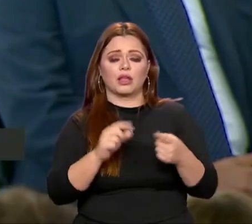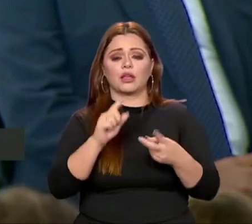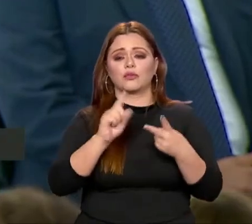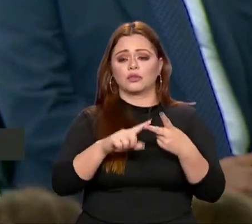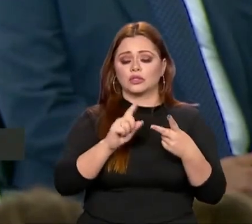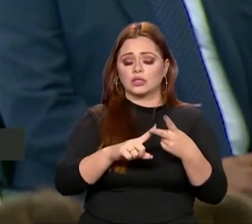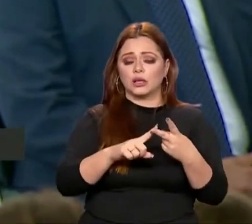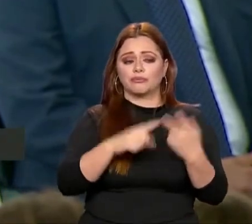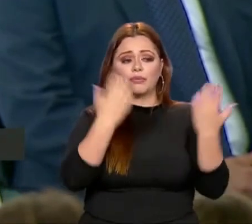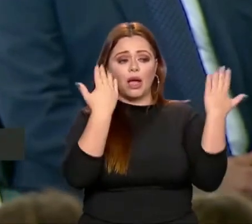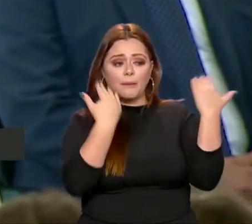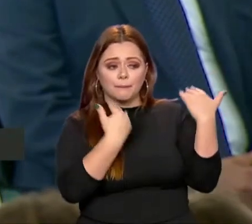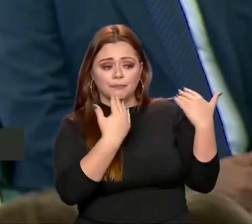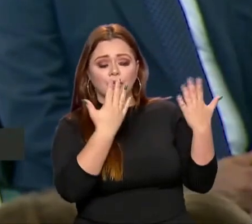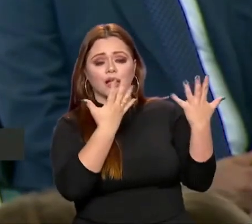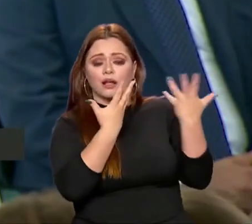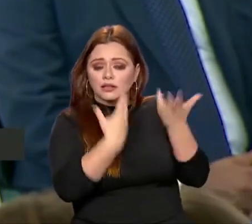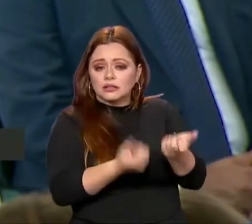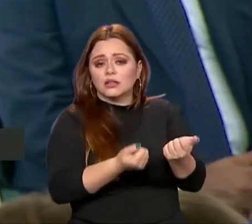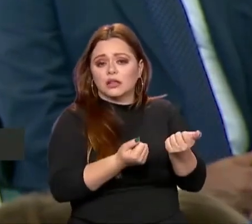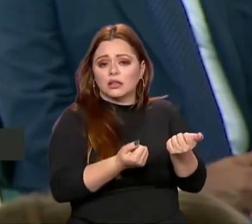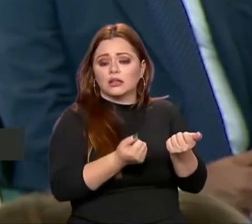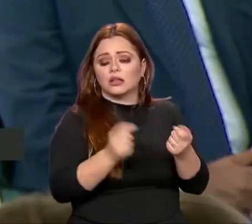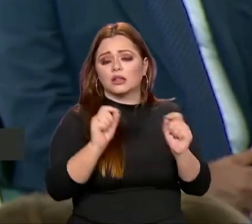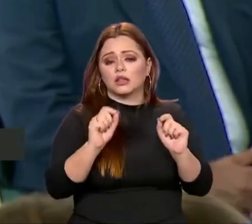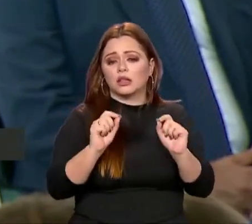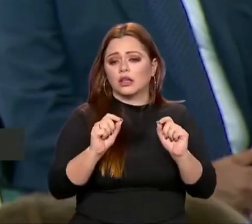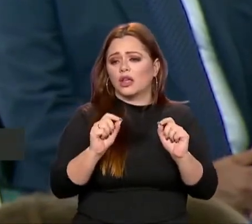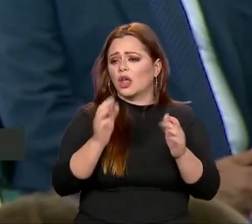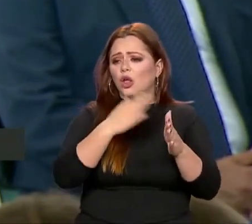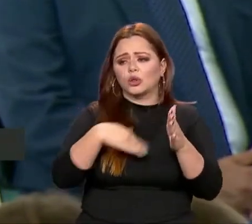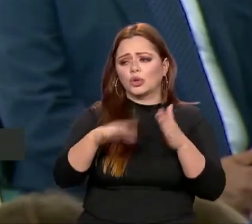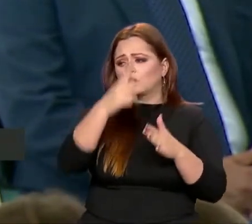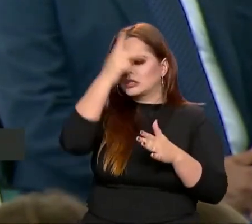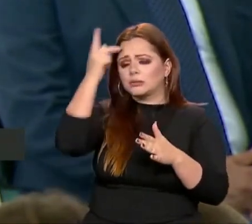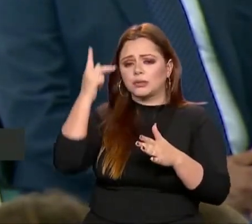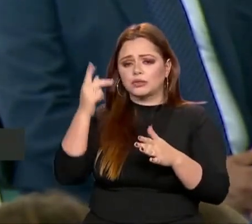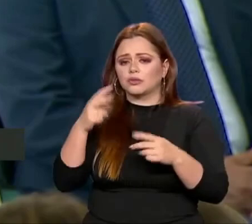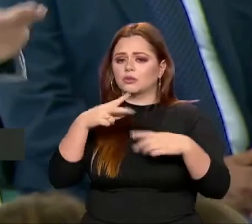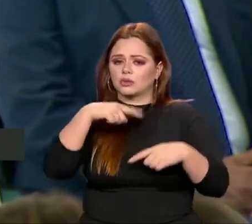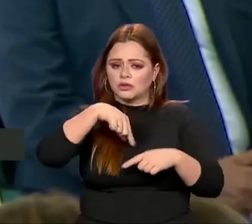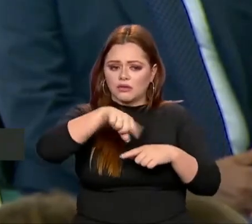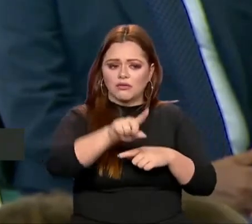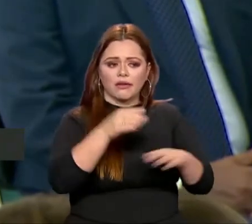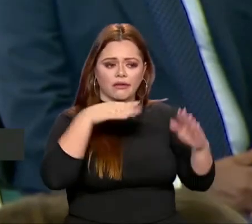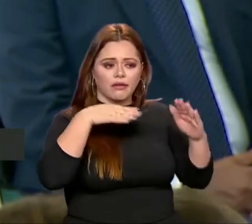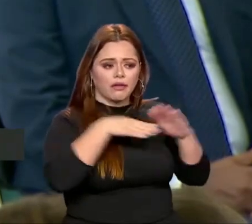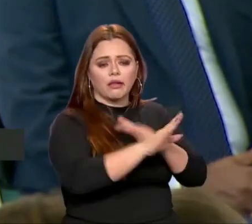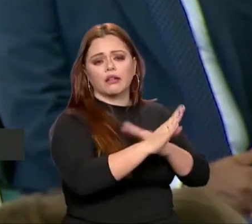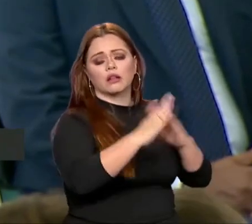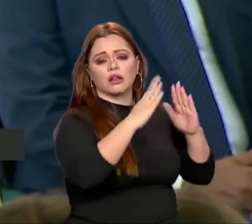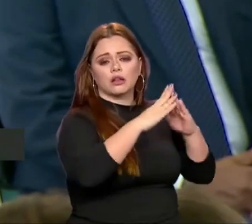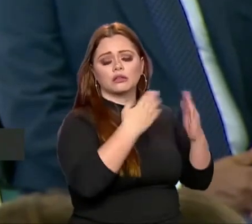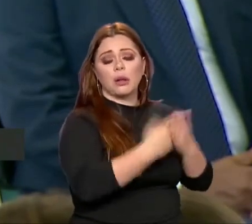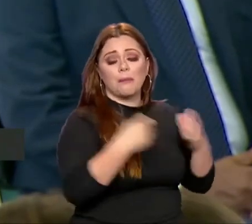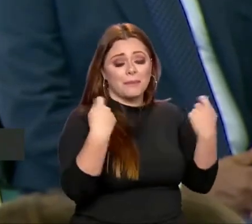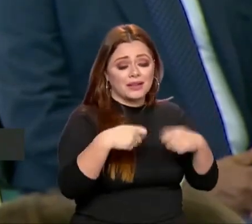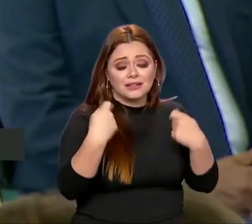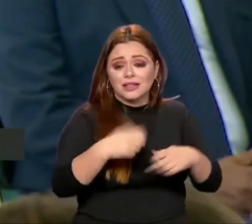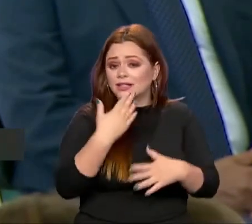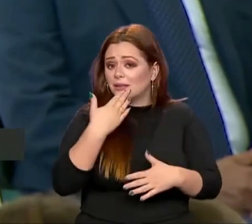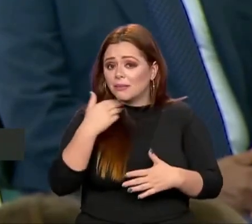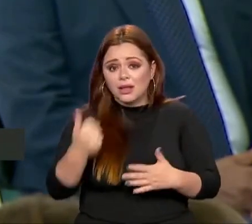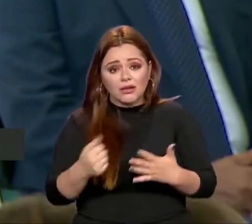você é prova sabe que todo mundo vai estar na escola pública você coloca a história para todo mundo é preciso melhorar a qualidade